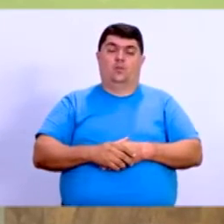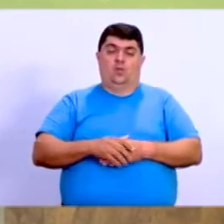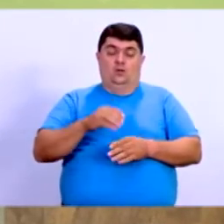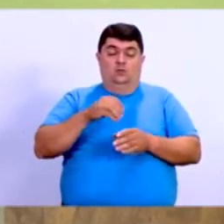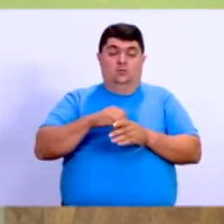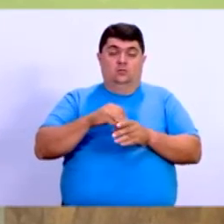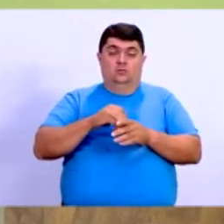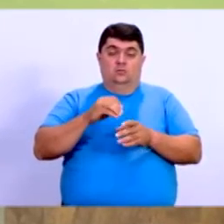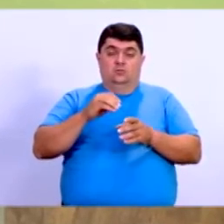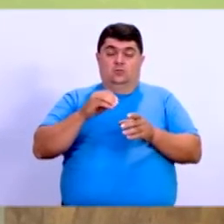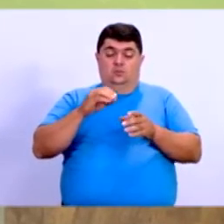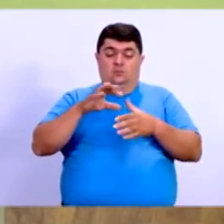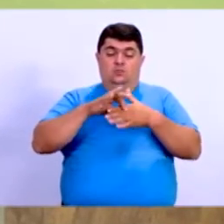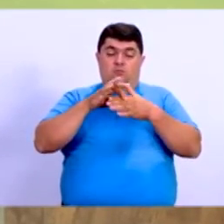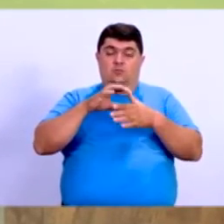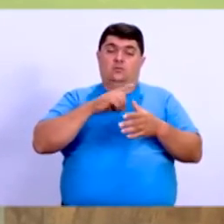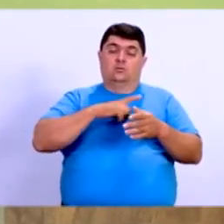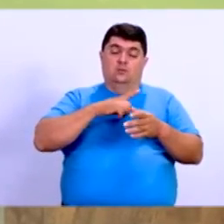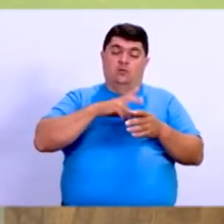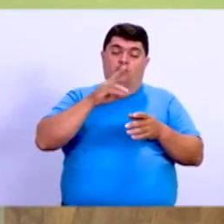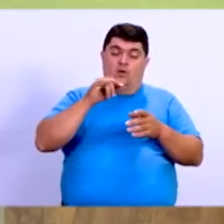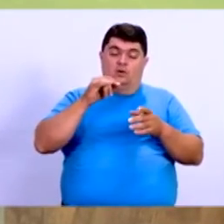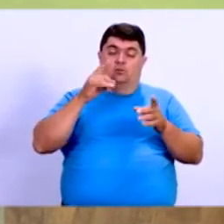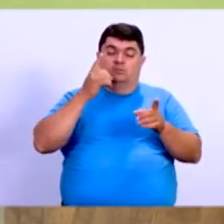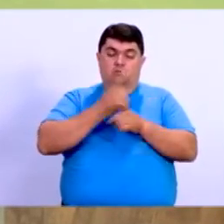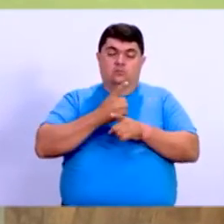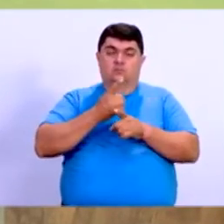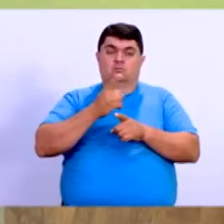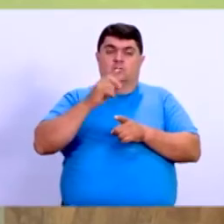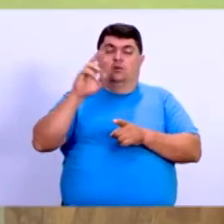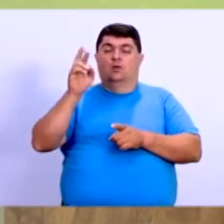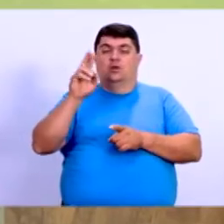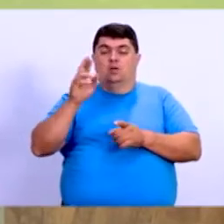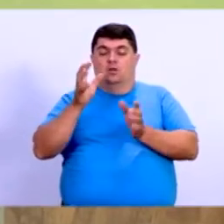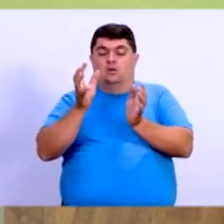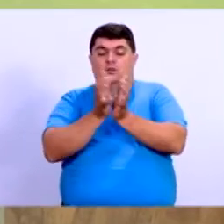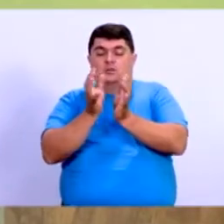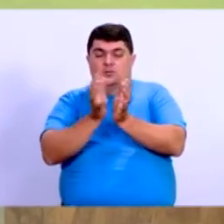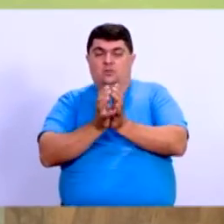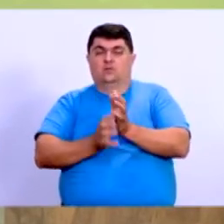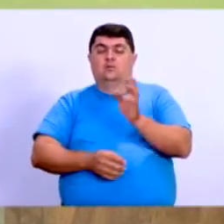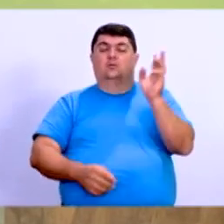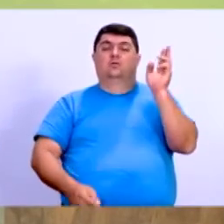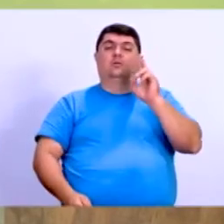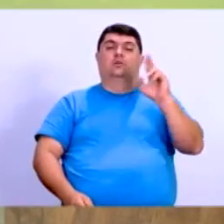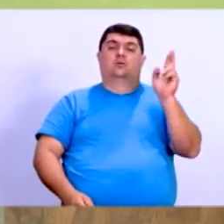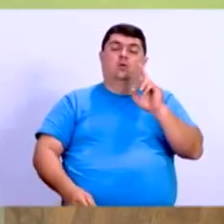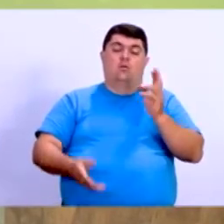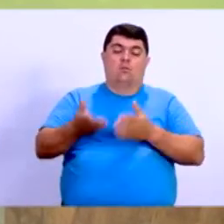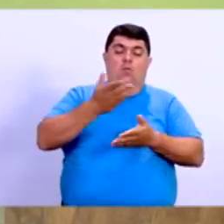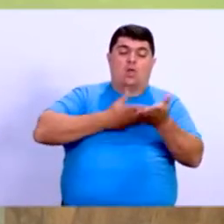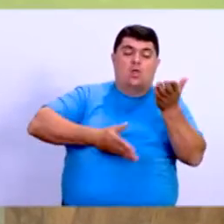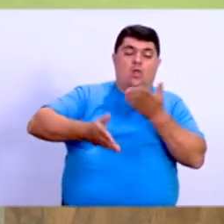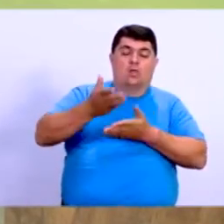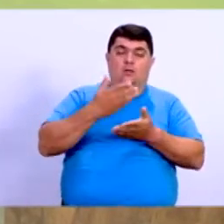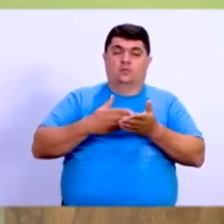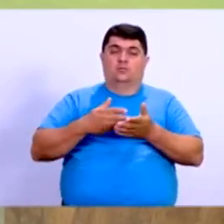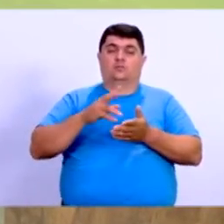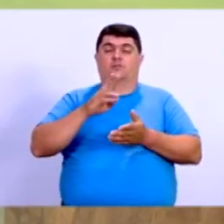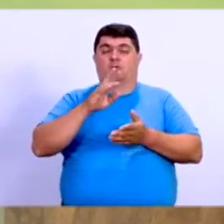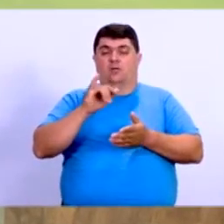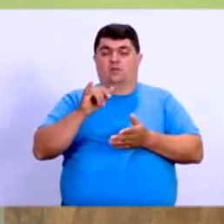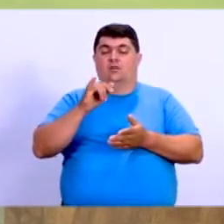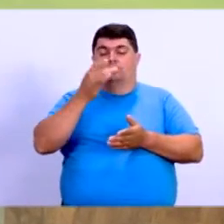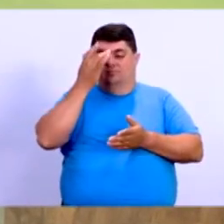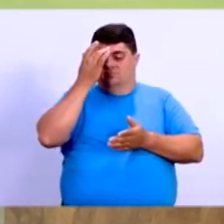dessas causas principais vocês vão identificar quem são as classes, quem vai se relacionar com quem, e aí vai ficar